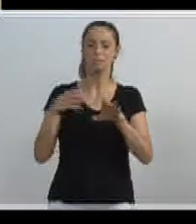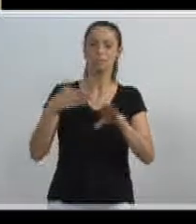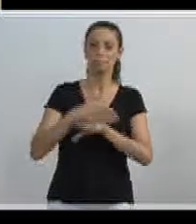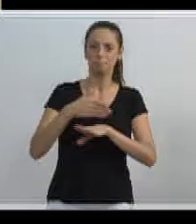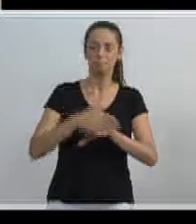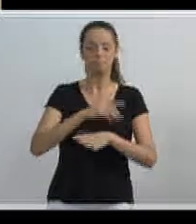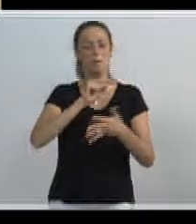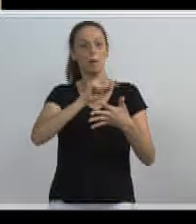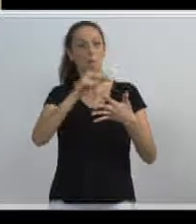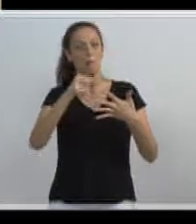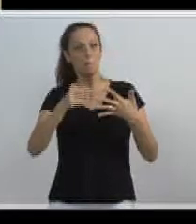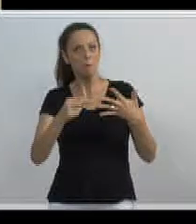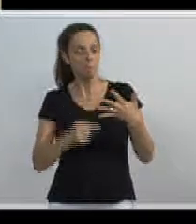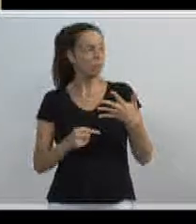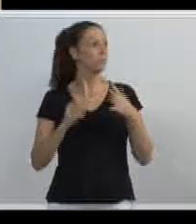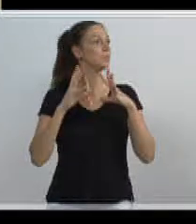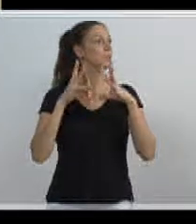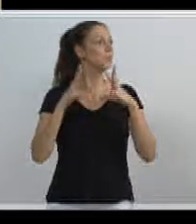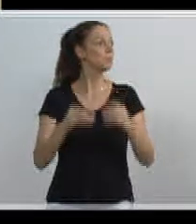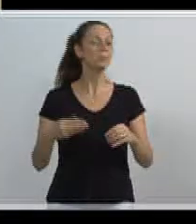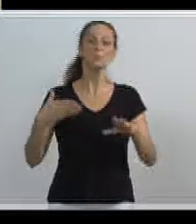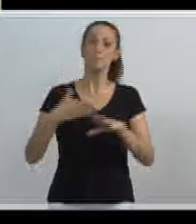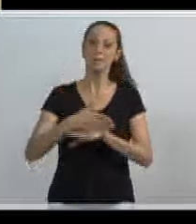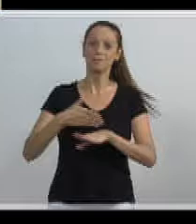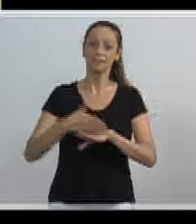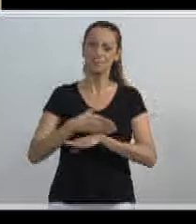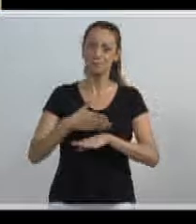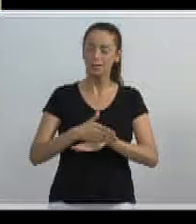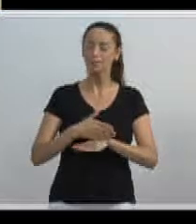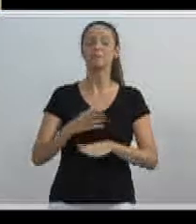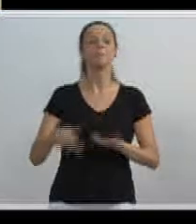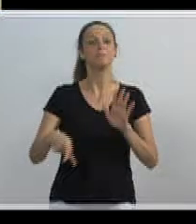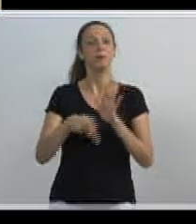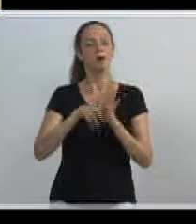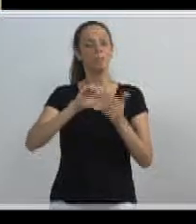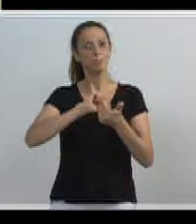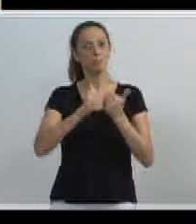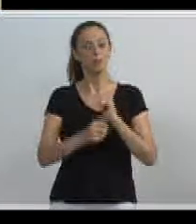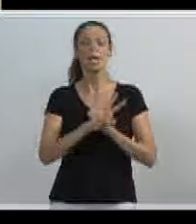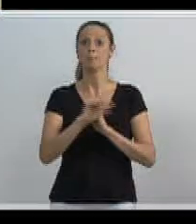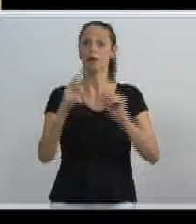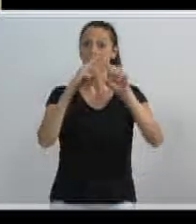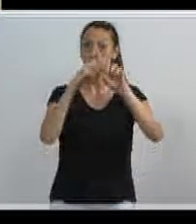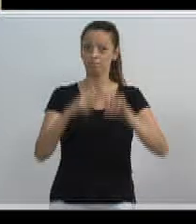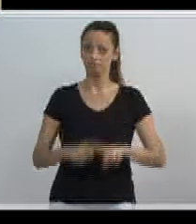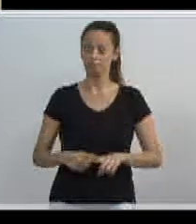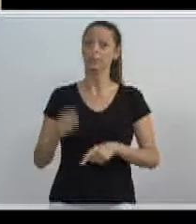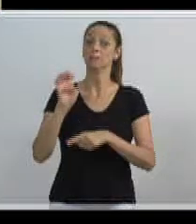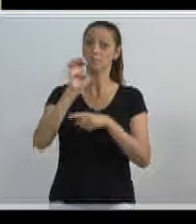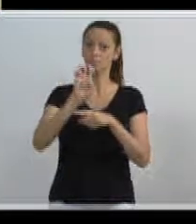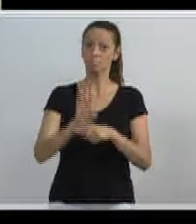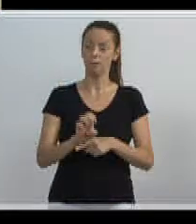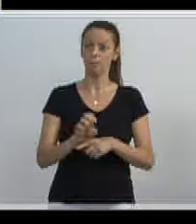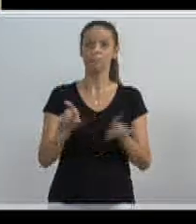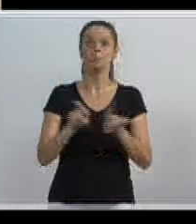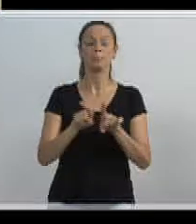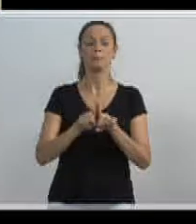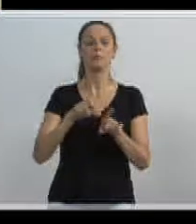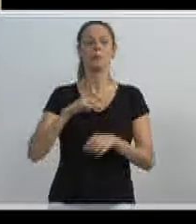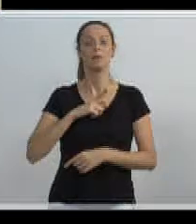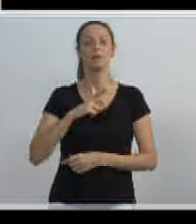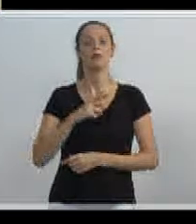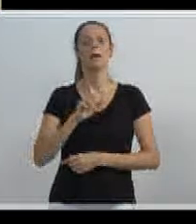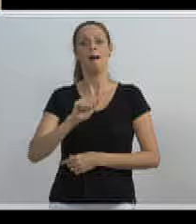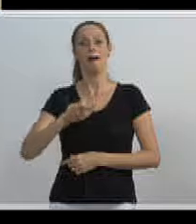Lois, tudo pelo esporte de Blumenau. E vão disputar a Liga Estadual. Temos ali o ala Andy, o